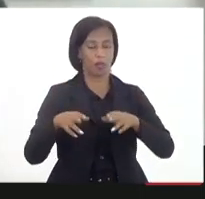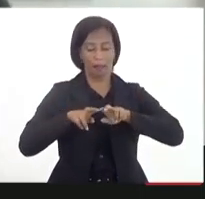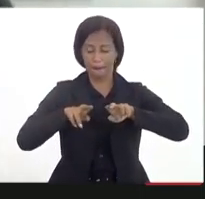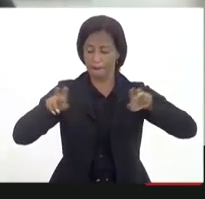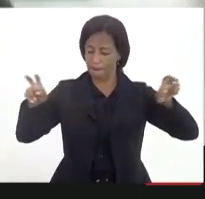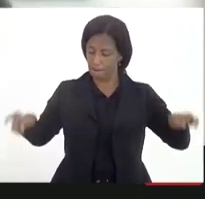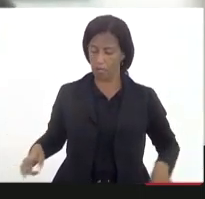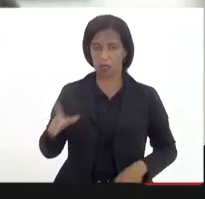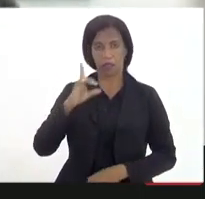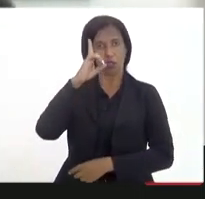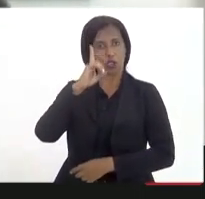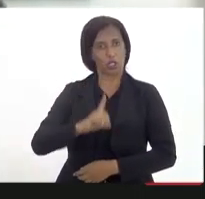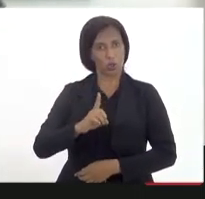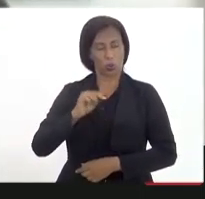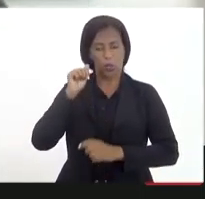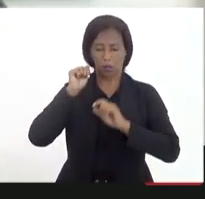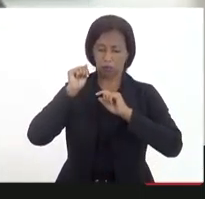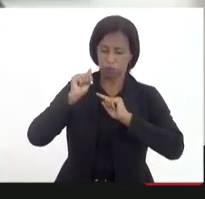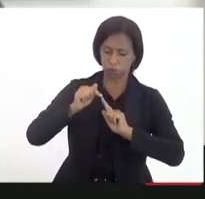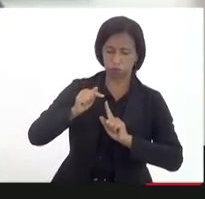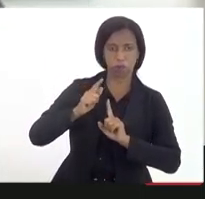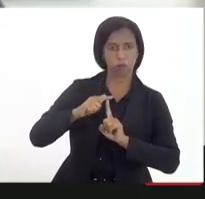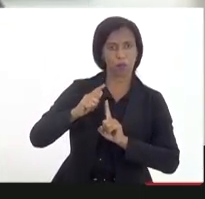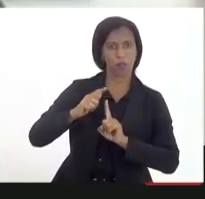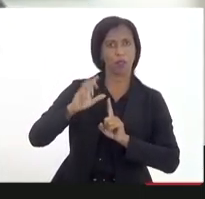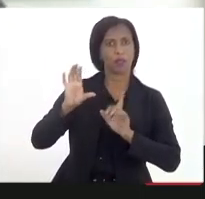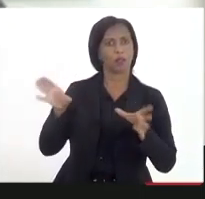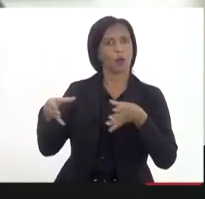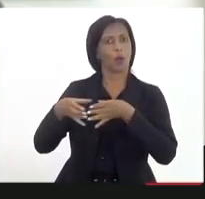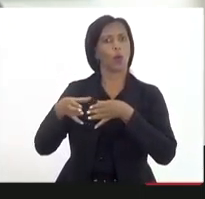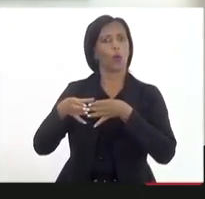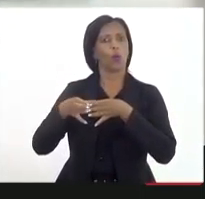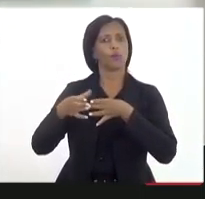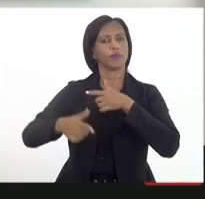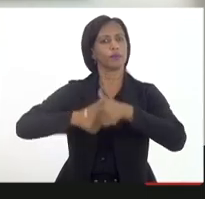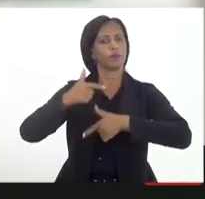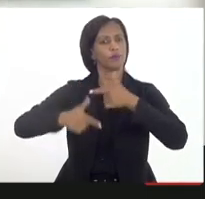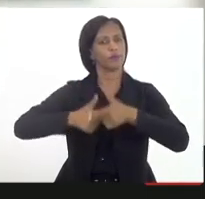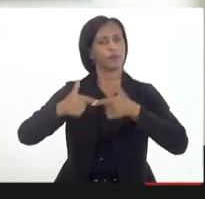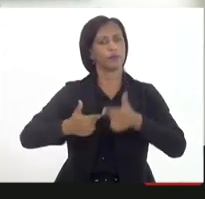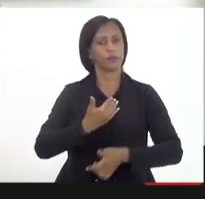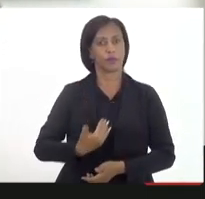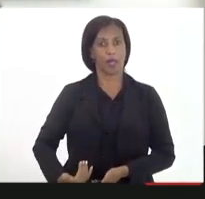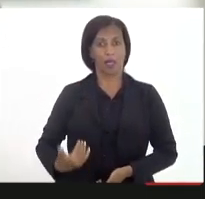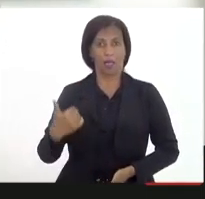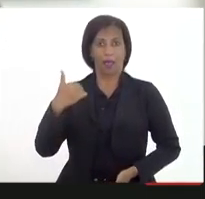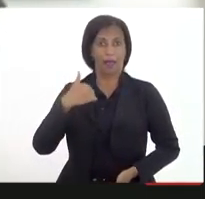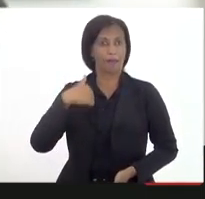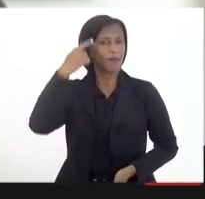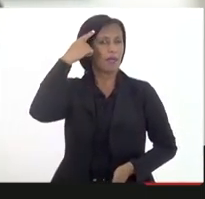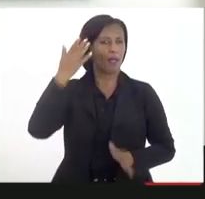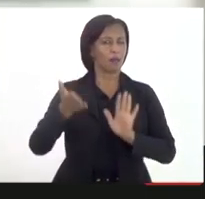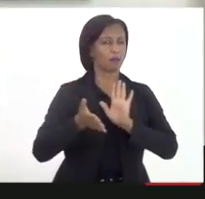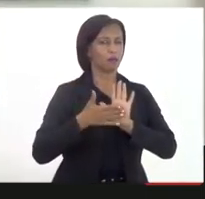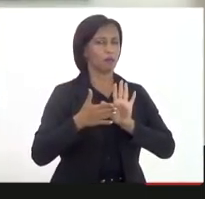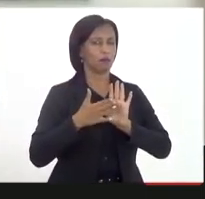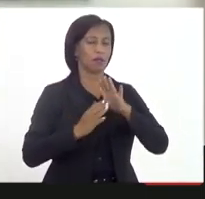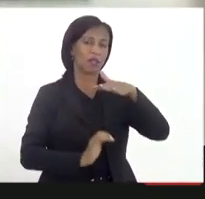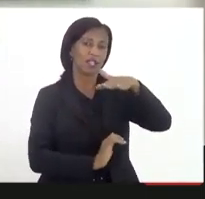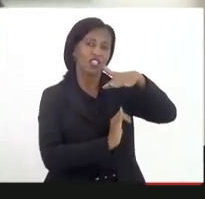mesa diretora a composição da comissão de servidores públicos a minha ideia original através do meu mandato era